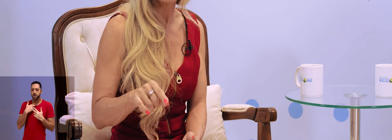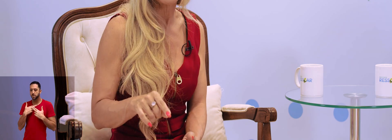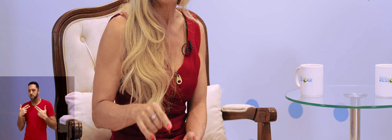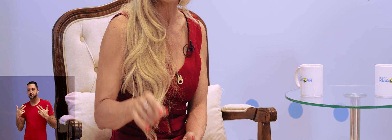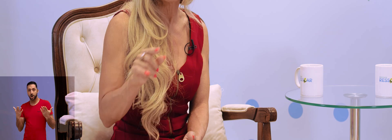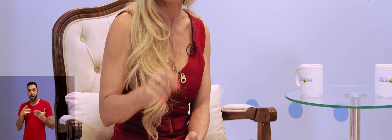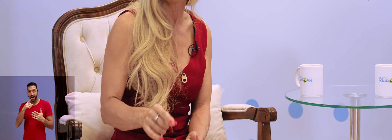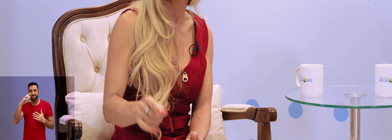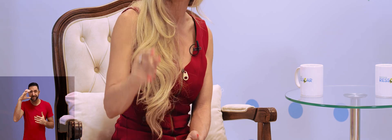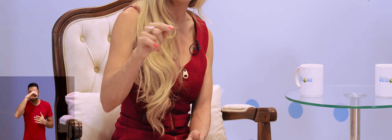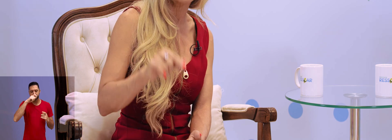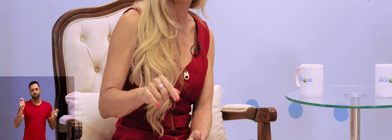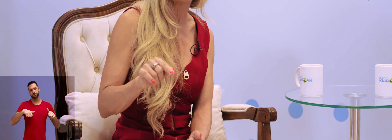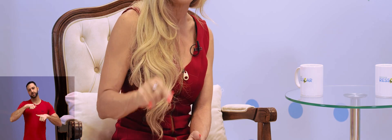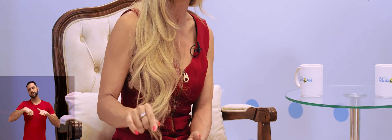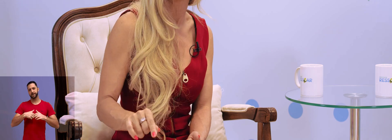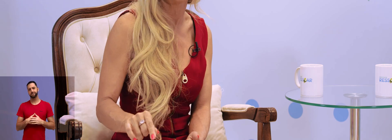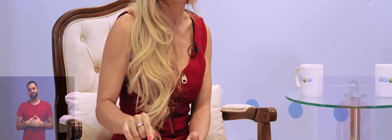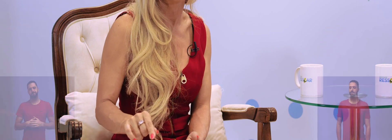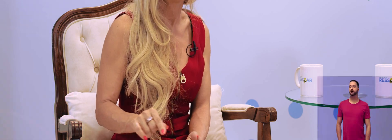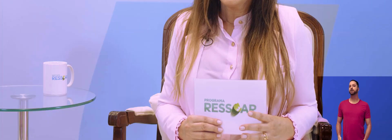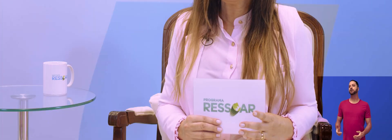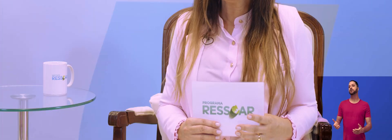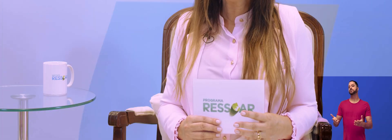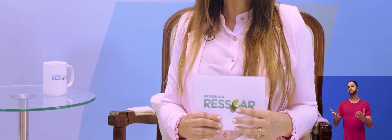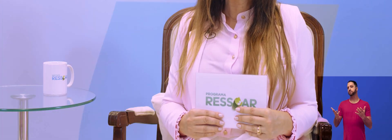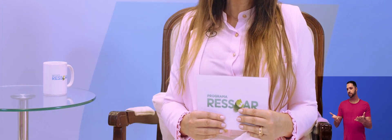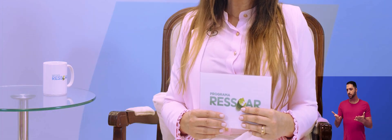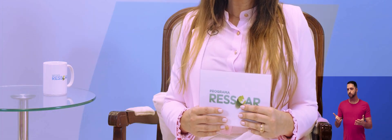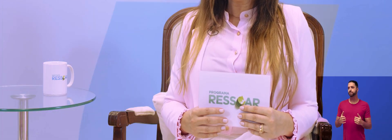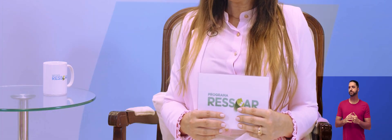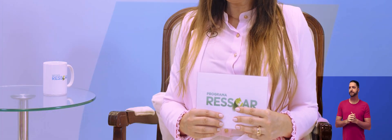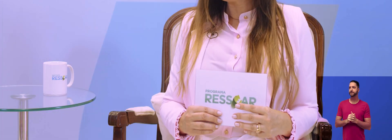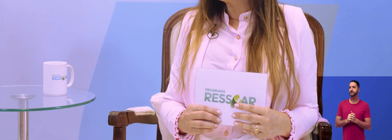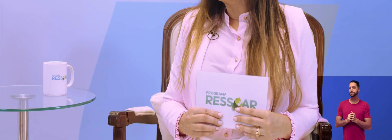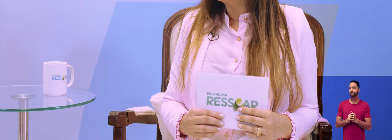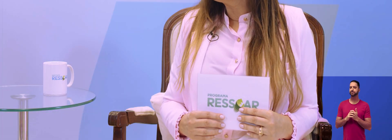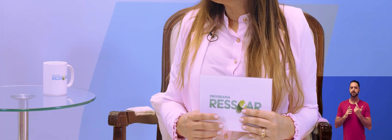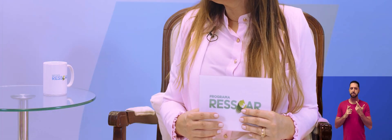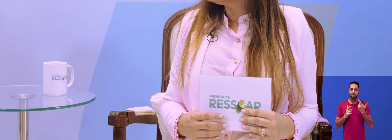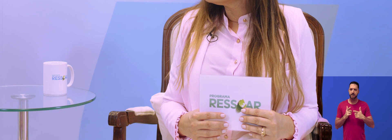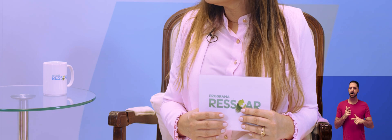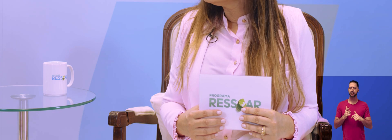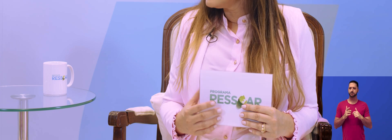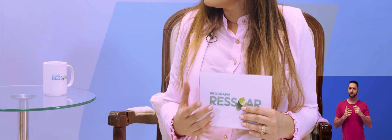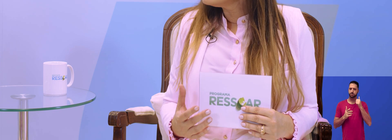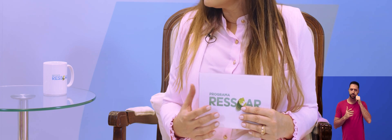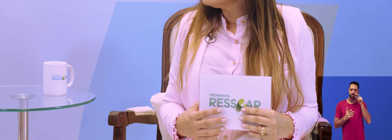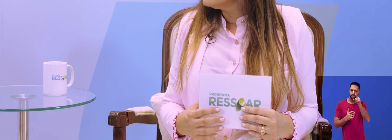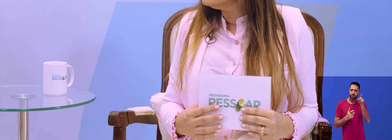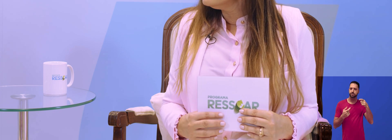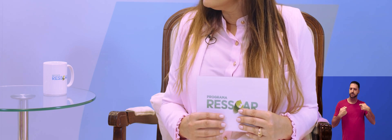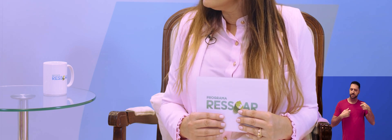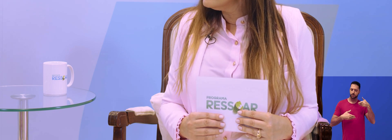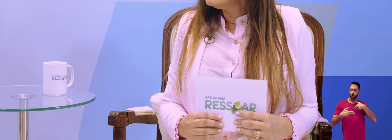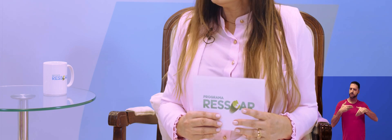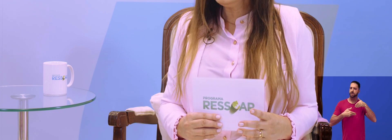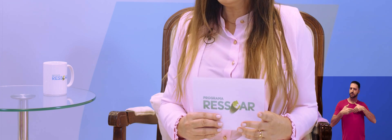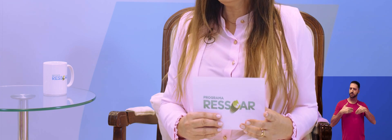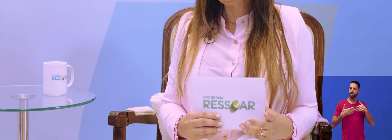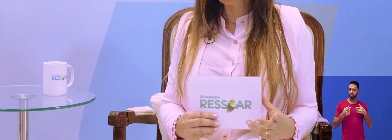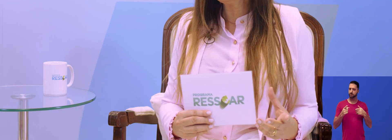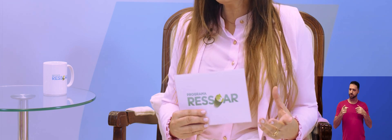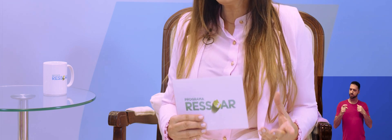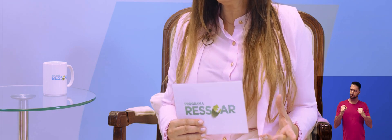você vai fazer a partir do momento que você está aqui aprendendo. Agora, doutora, tem alguns outros cuidados que ela tem que ter,